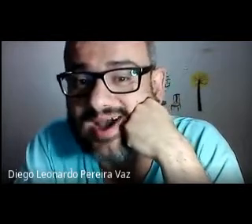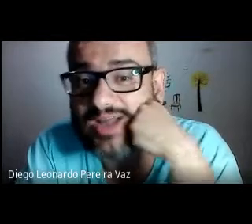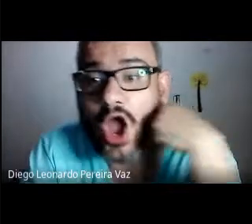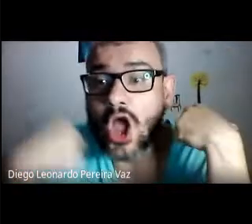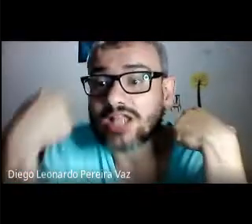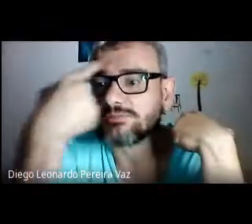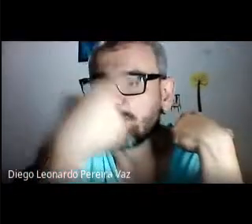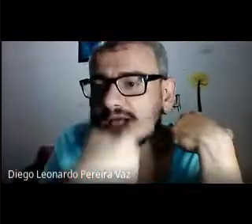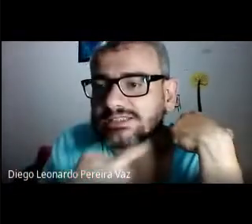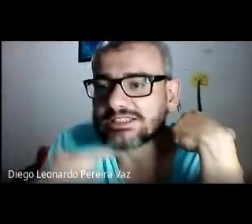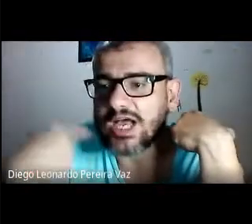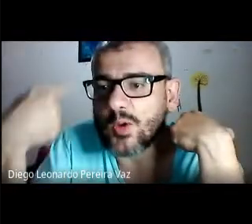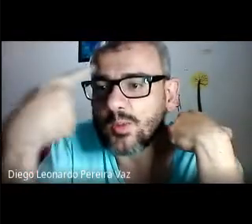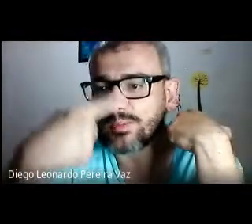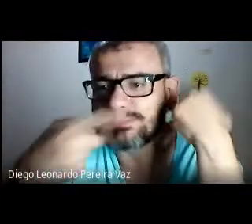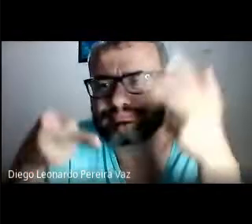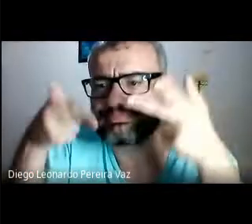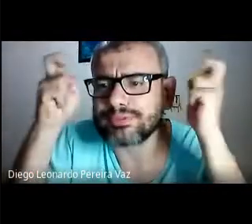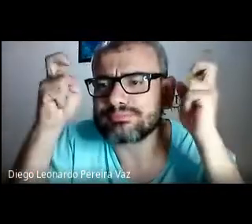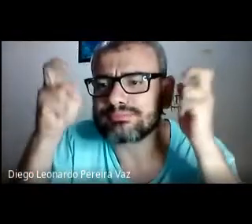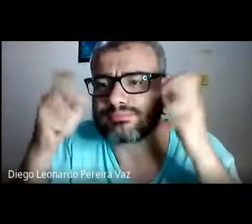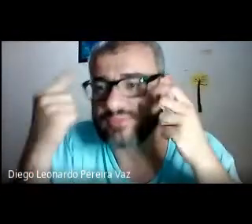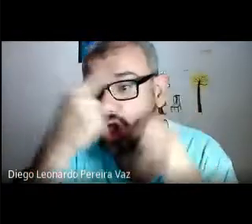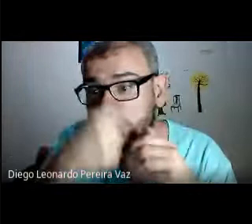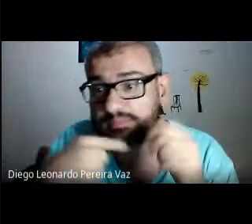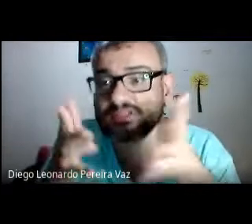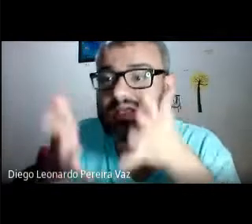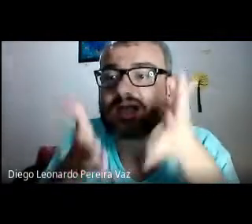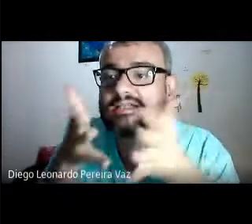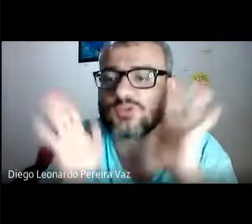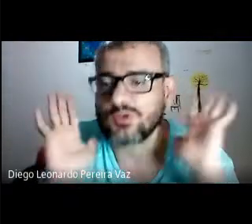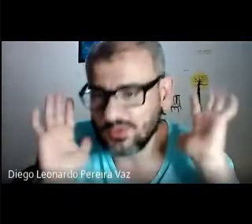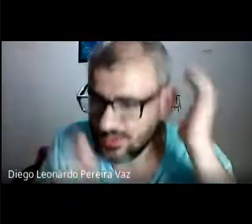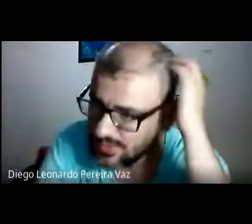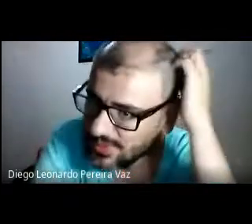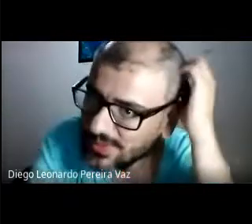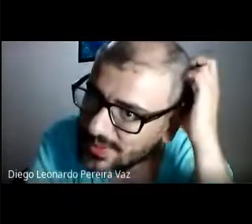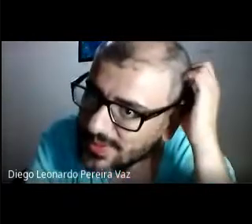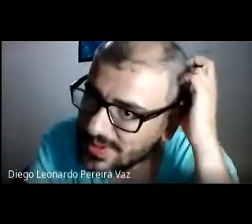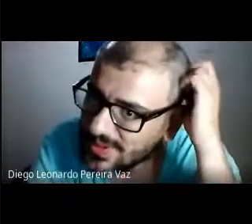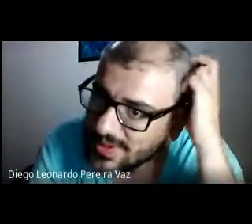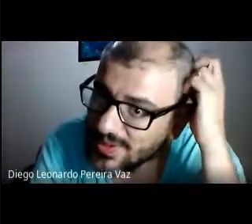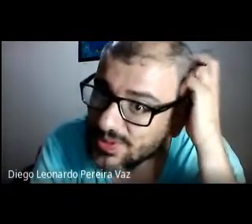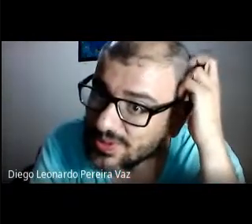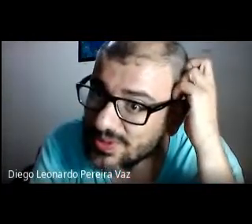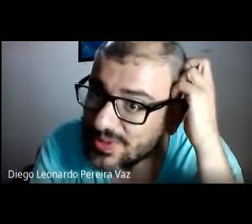Adriana. A expressão. A expressão, que é isso?